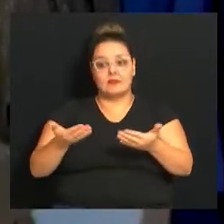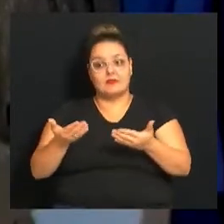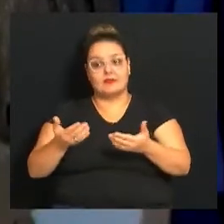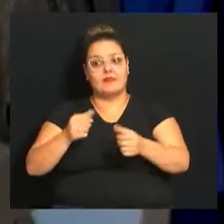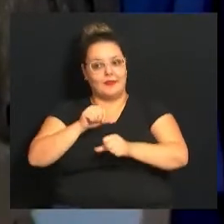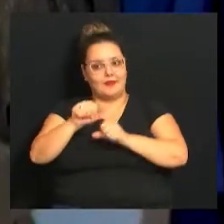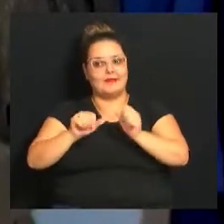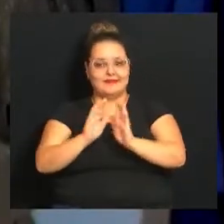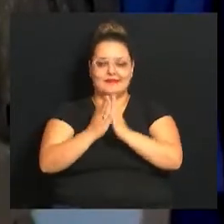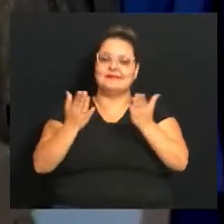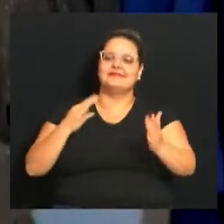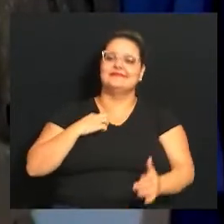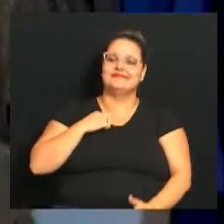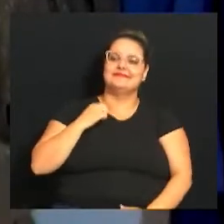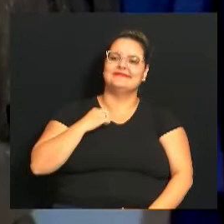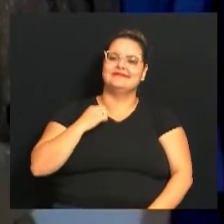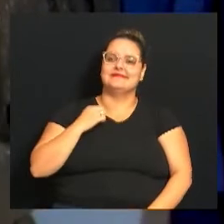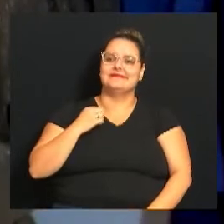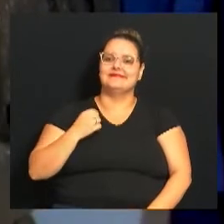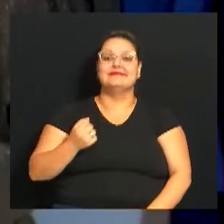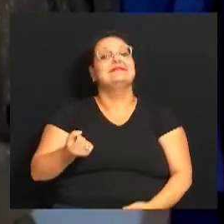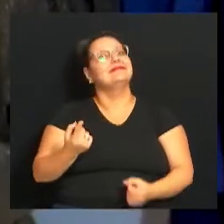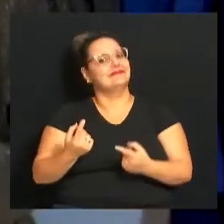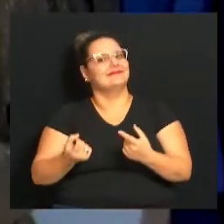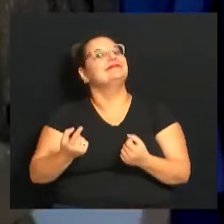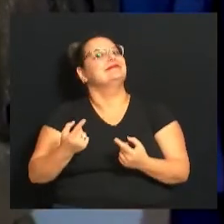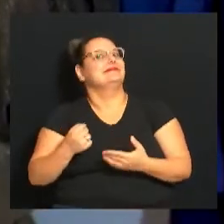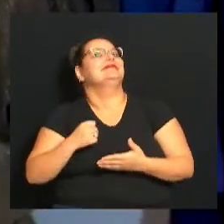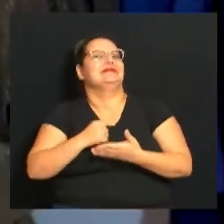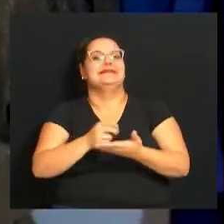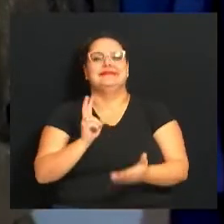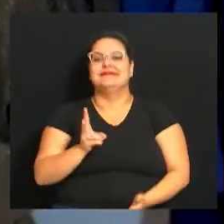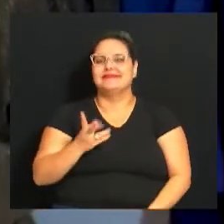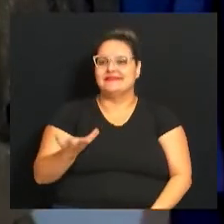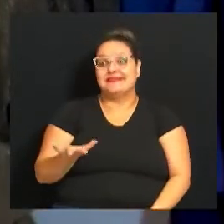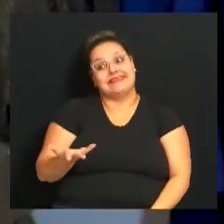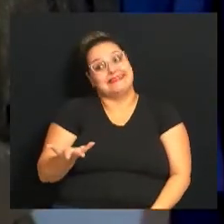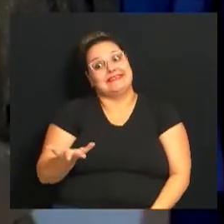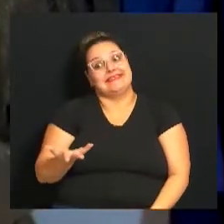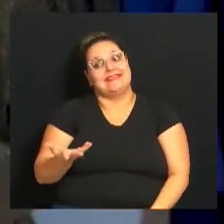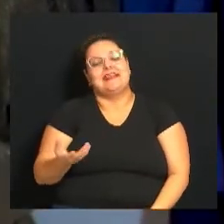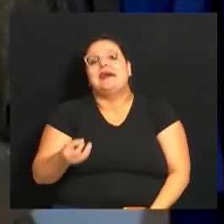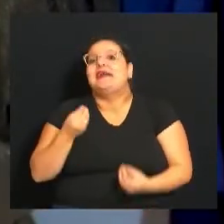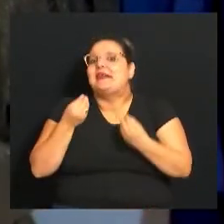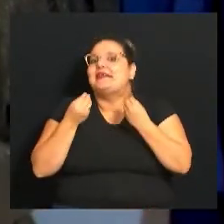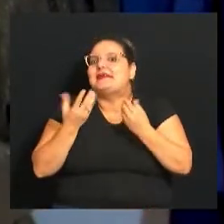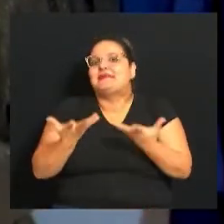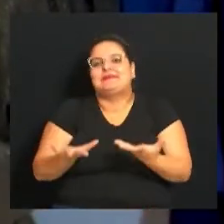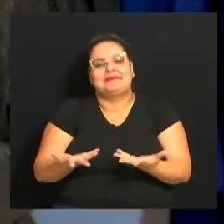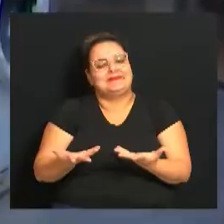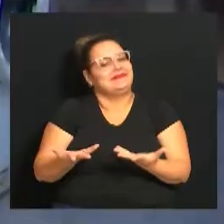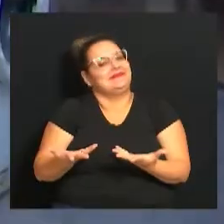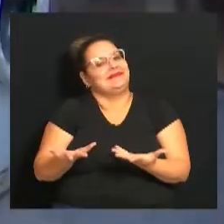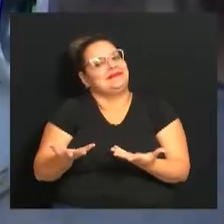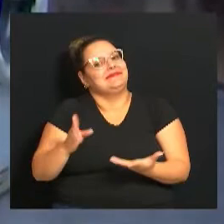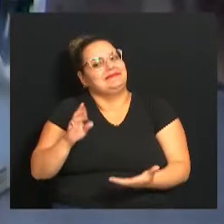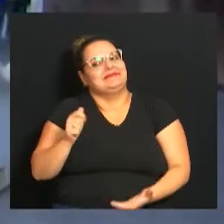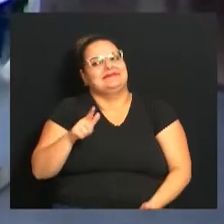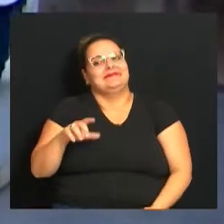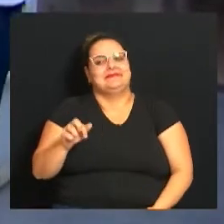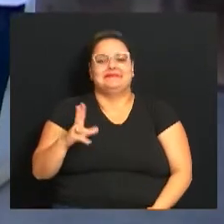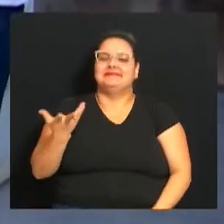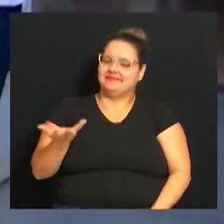guarda-roupa? Alguma coisa sempre a gente leva. Quem resiste, né, a um bazar? Ninguém. Todo o